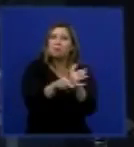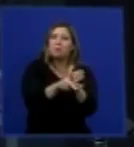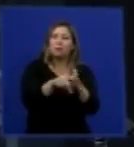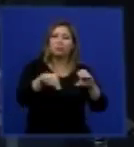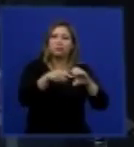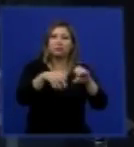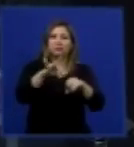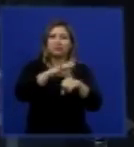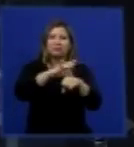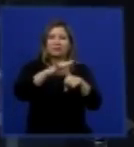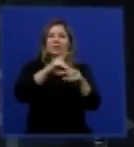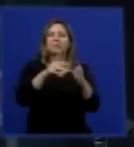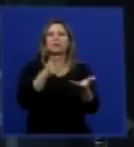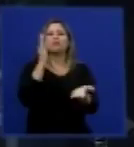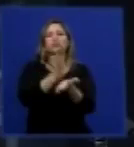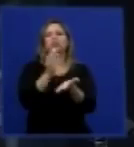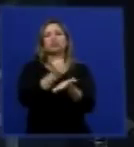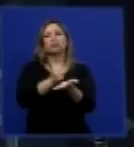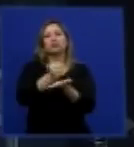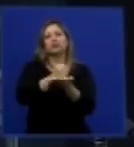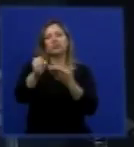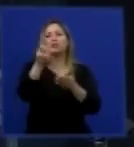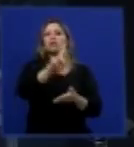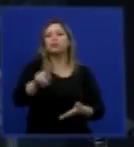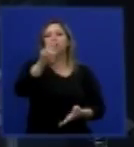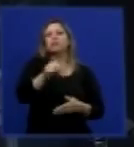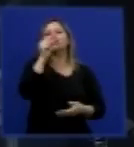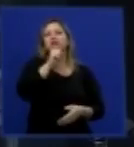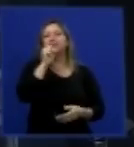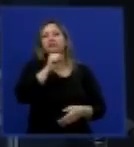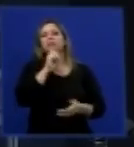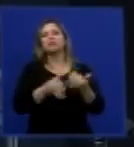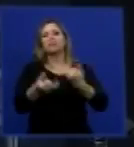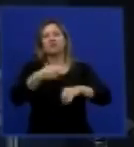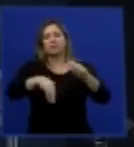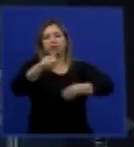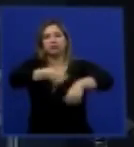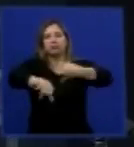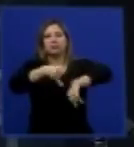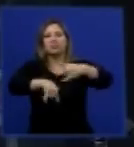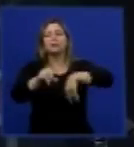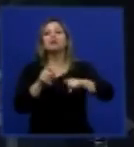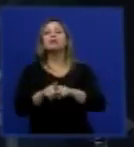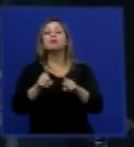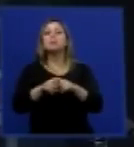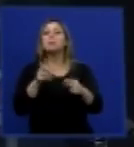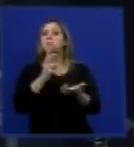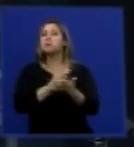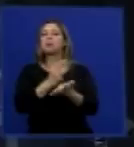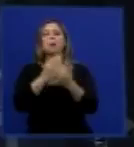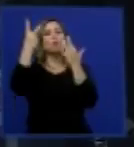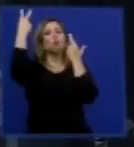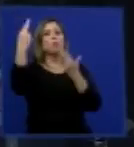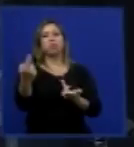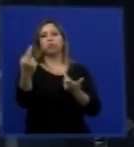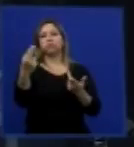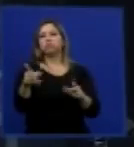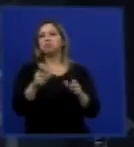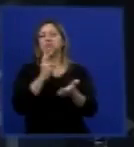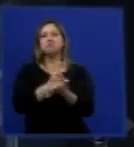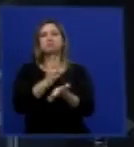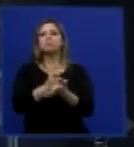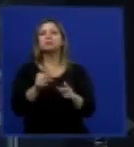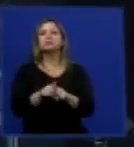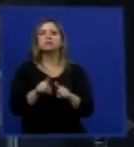de um recurso já anteriormente utilizado porque os padrões de lançamento permitidos são os mesmos a